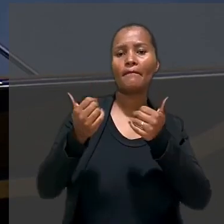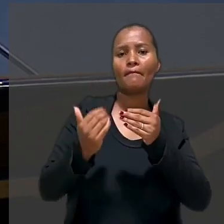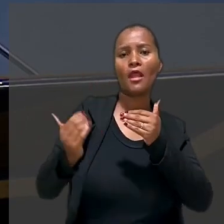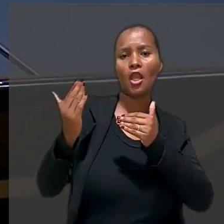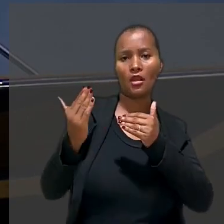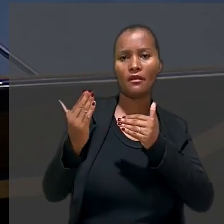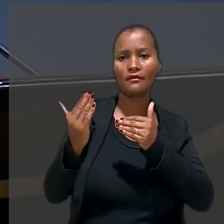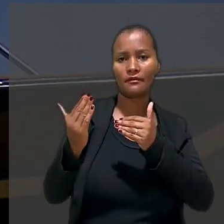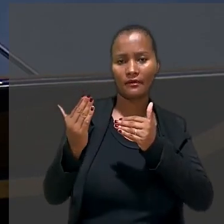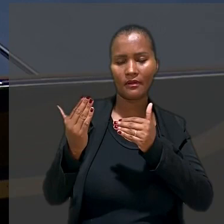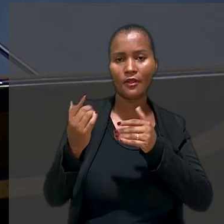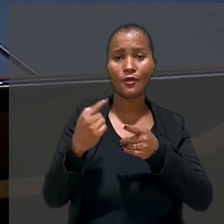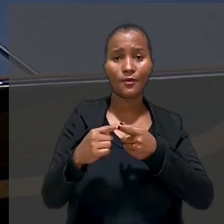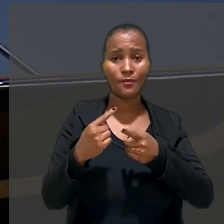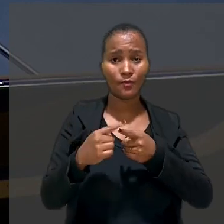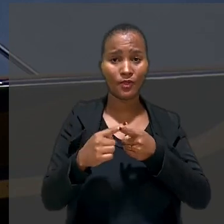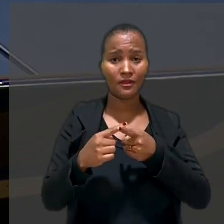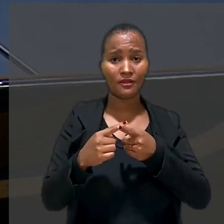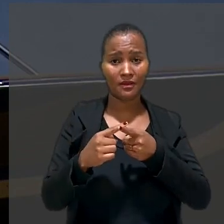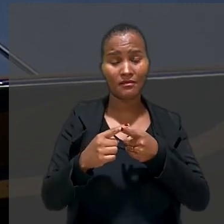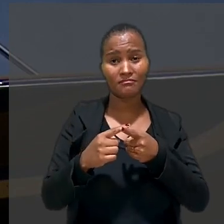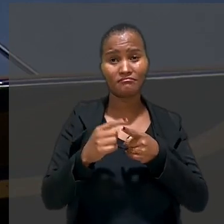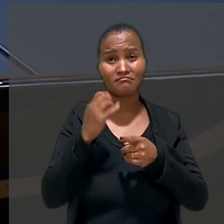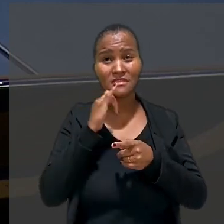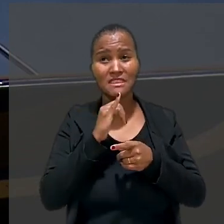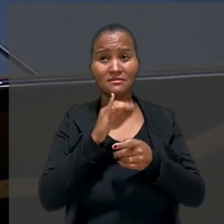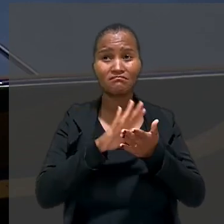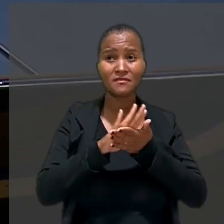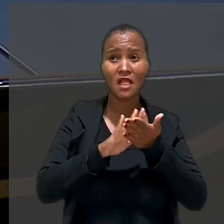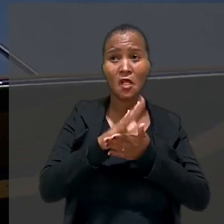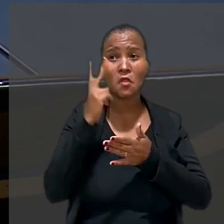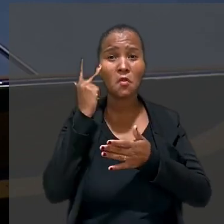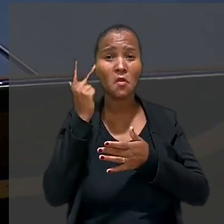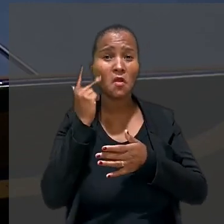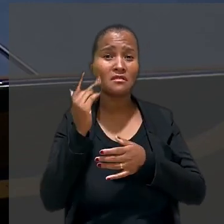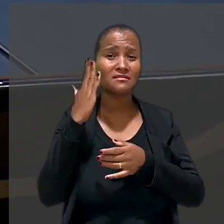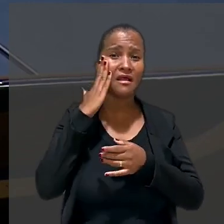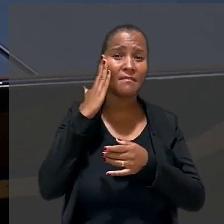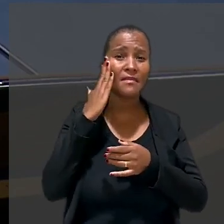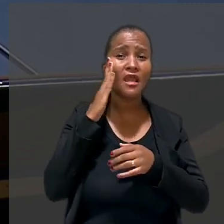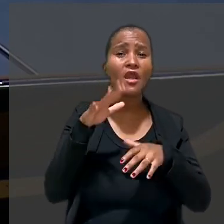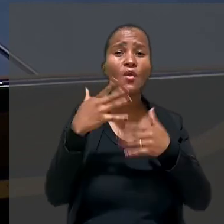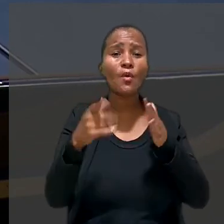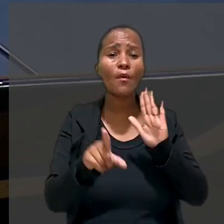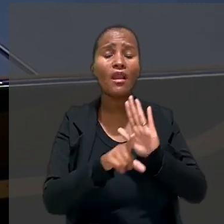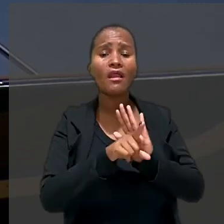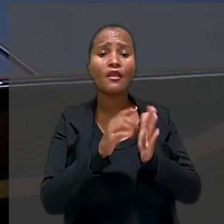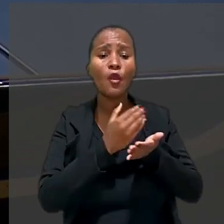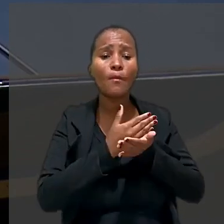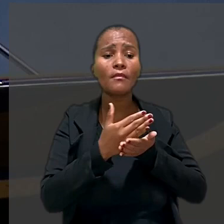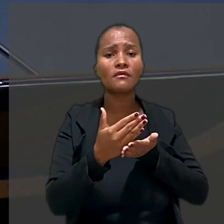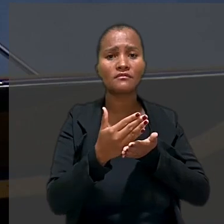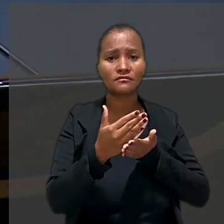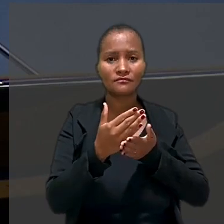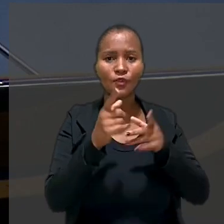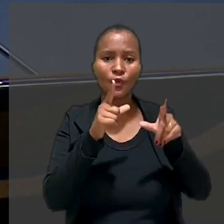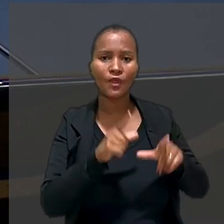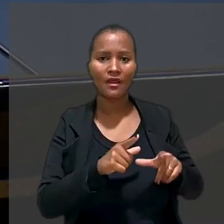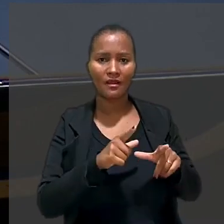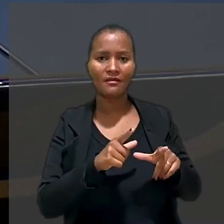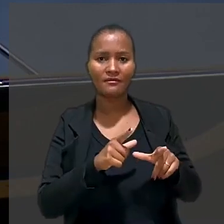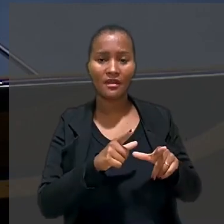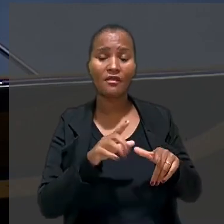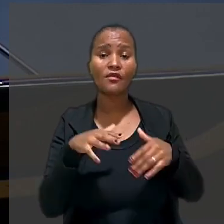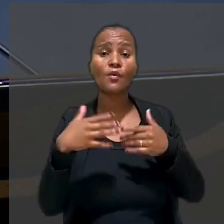mais vantajoso. Por quê? Sem, naturalmente, saber qual foi a lei de regência, qual foi a lei de origem e